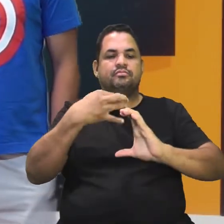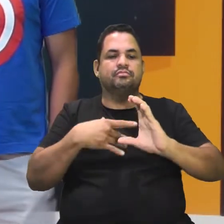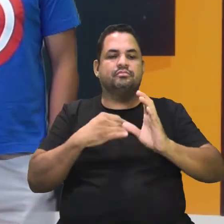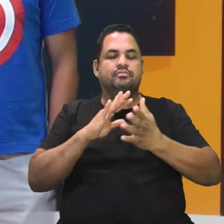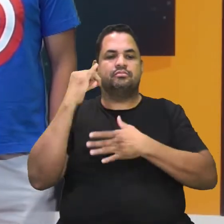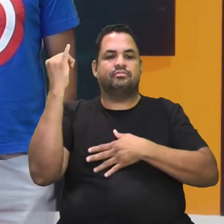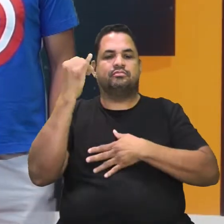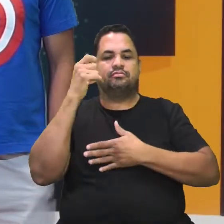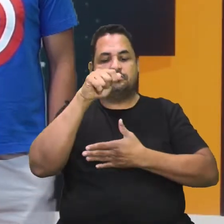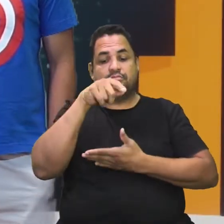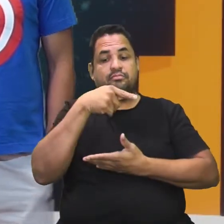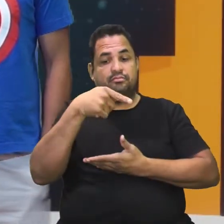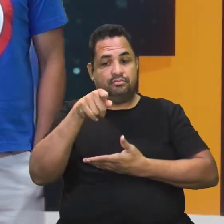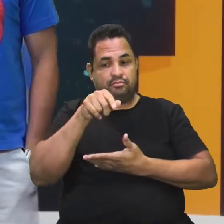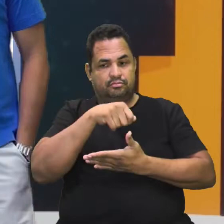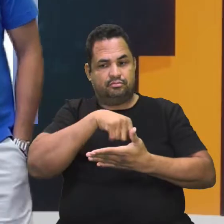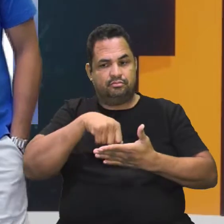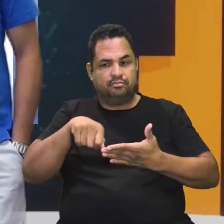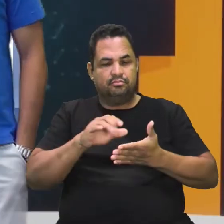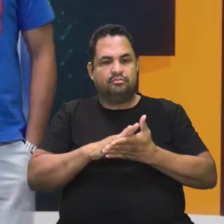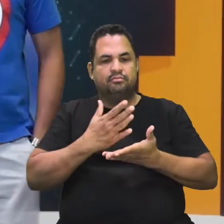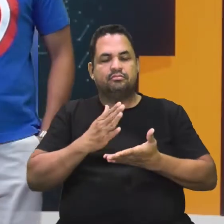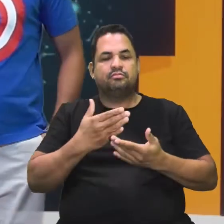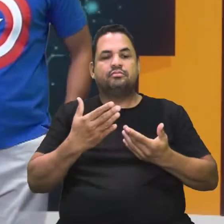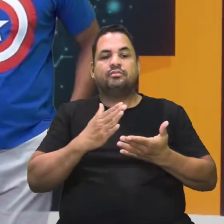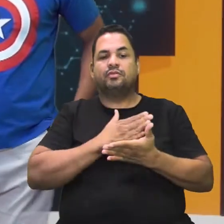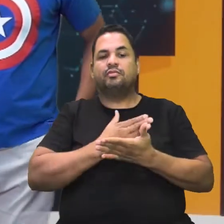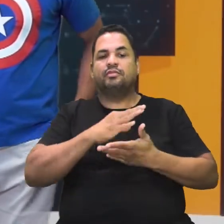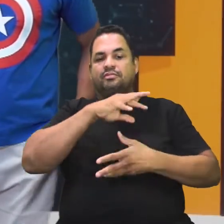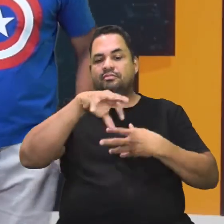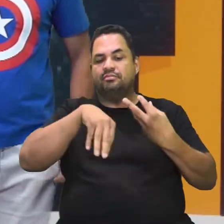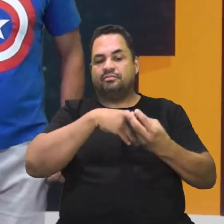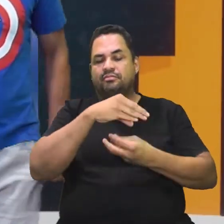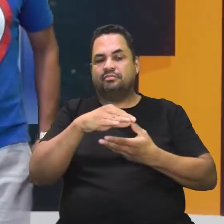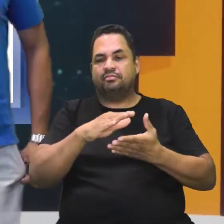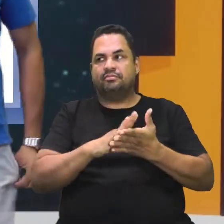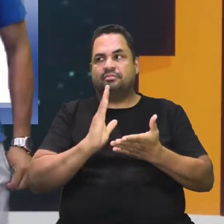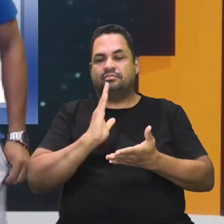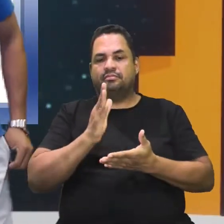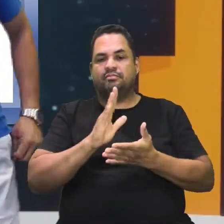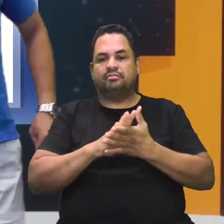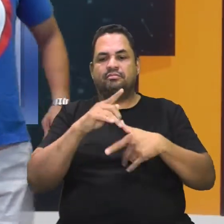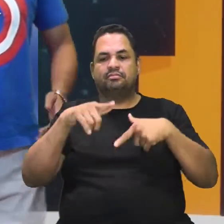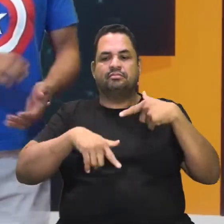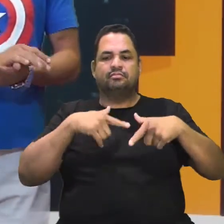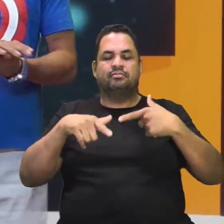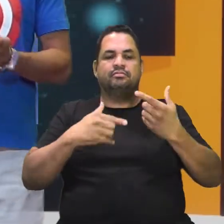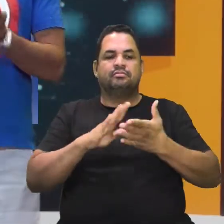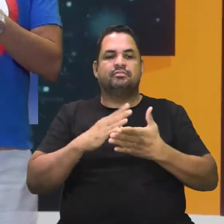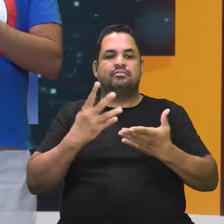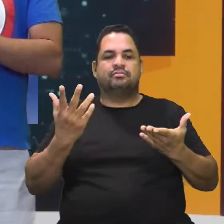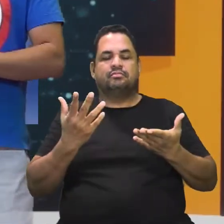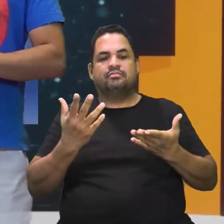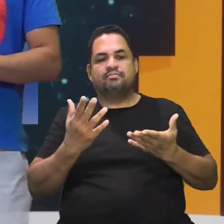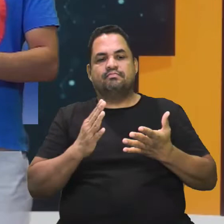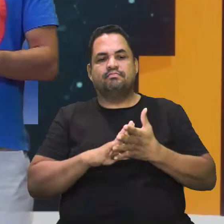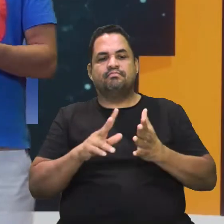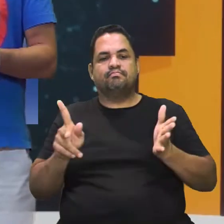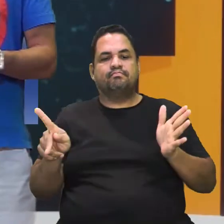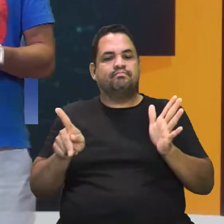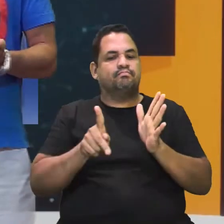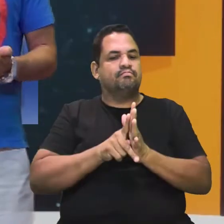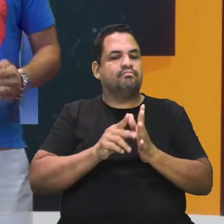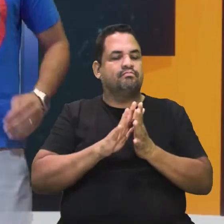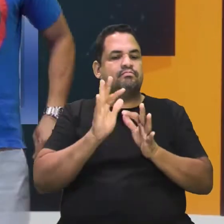muito importante você anotar, porque começa a misturar os assuntos, né? A gente já está trabalhando aí com algumas situações, algumas